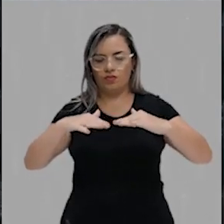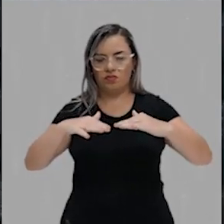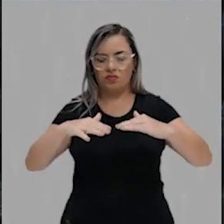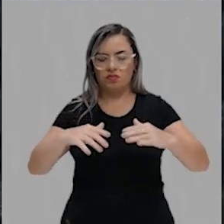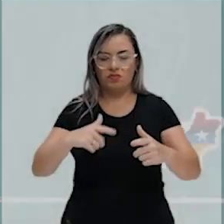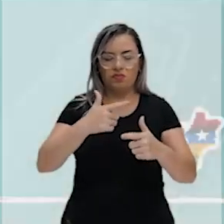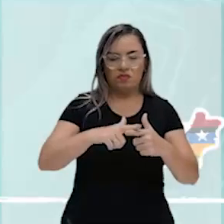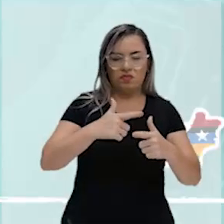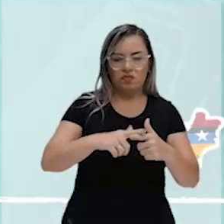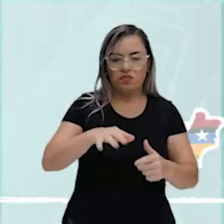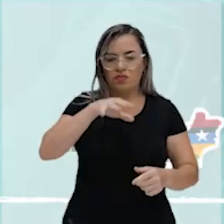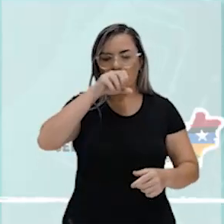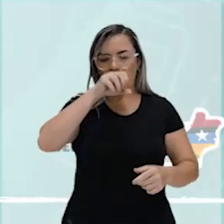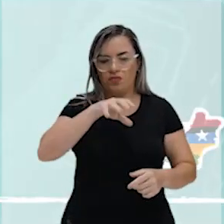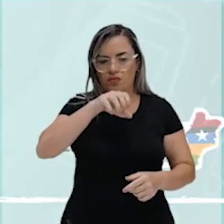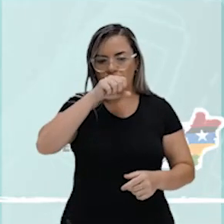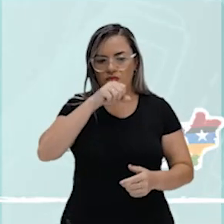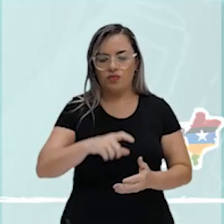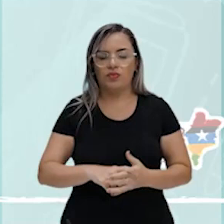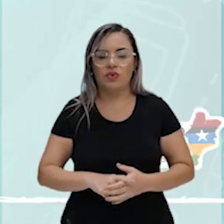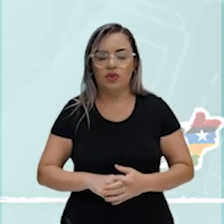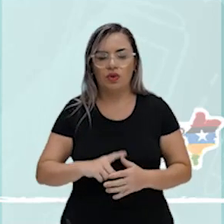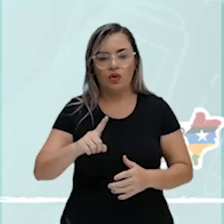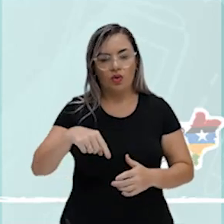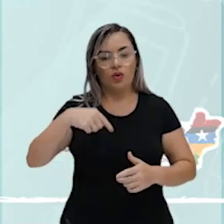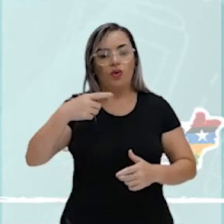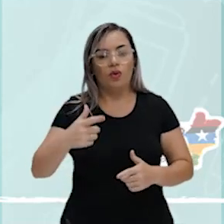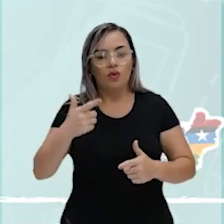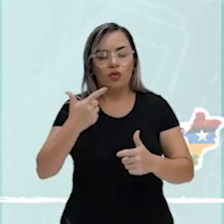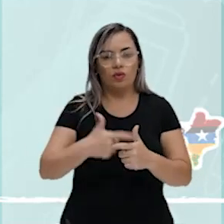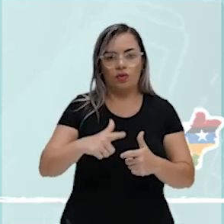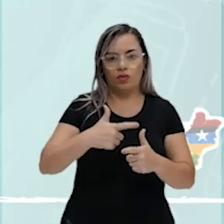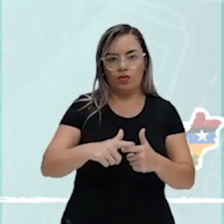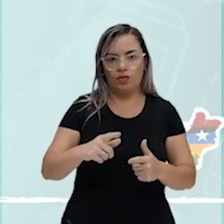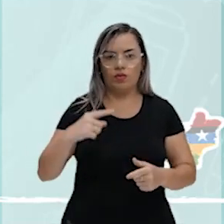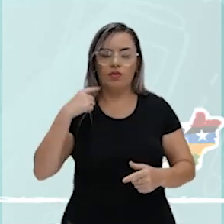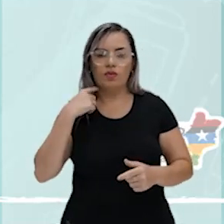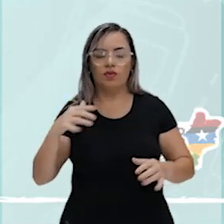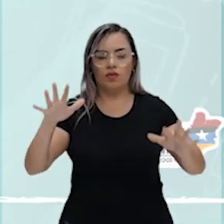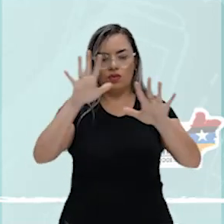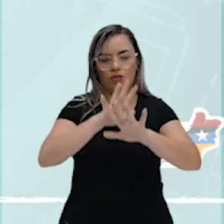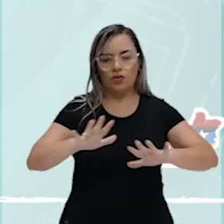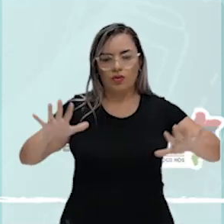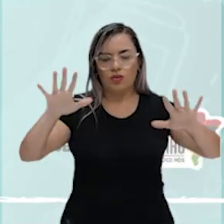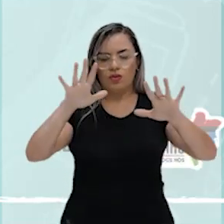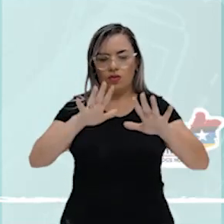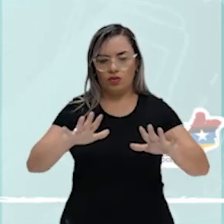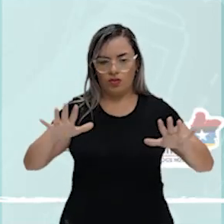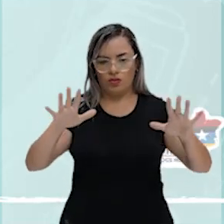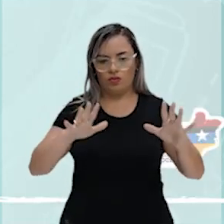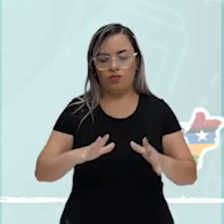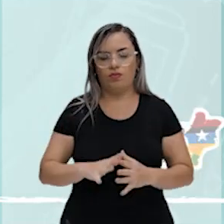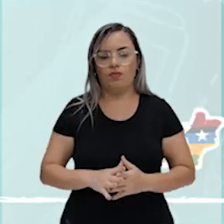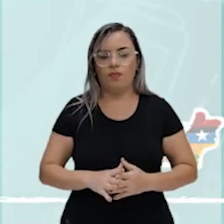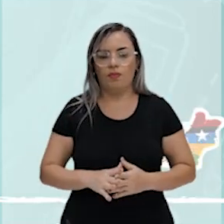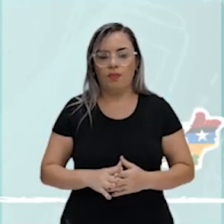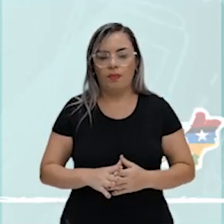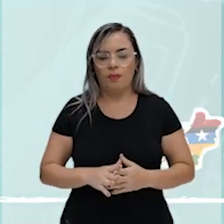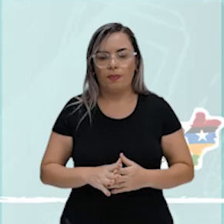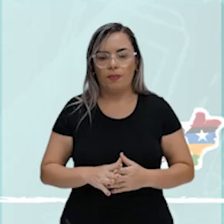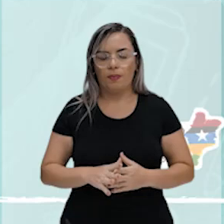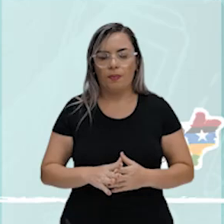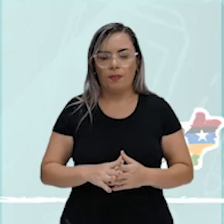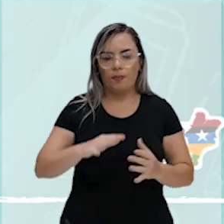Beleza? Uma outra consequência da poluição atmosférica também é o aumento do efeito estufa. O que é o